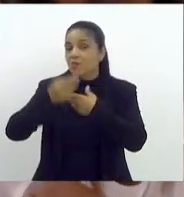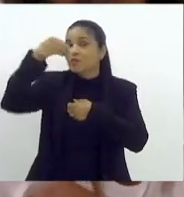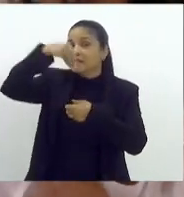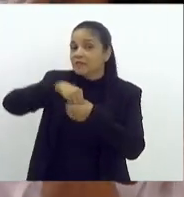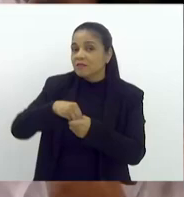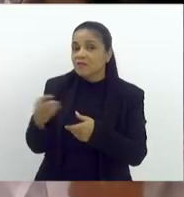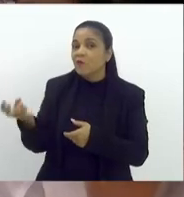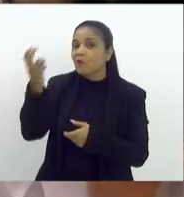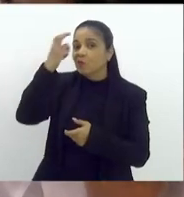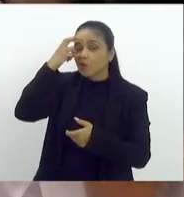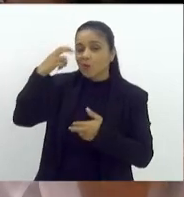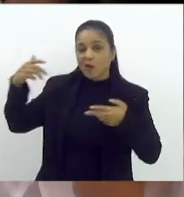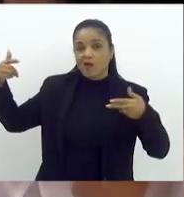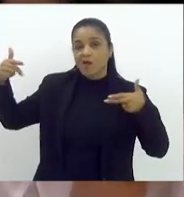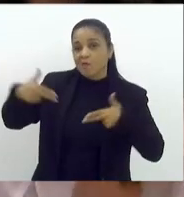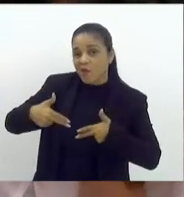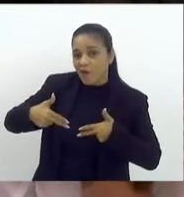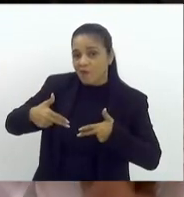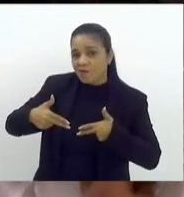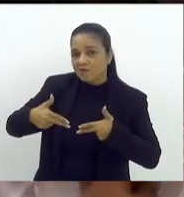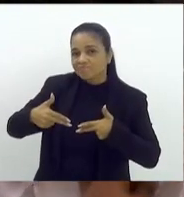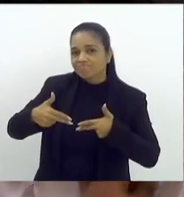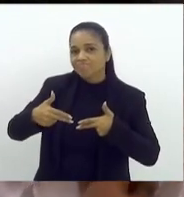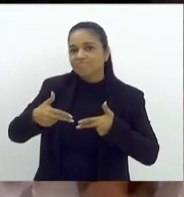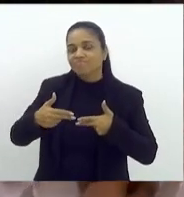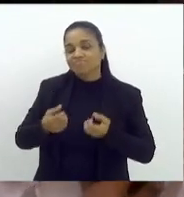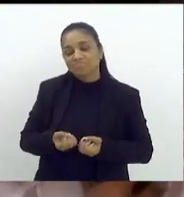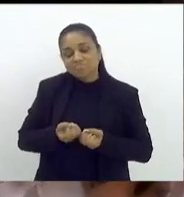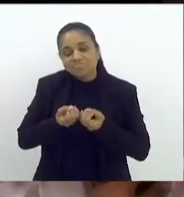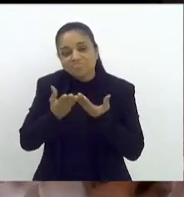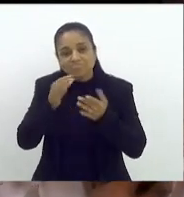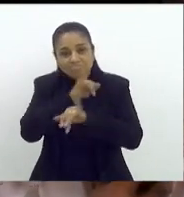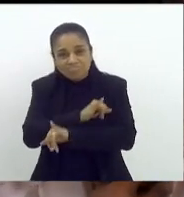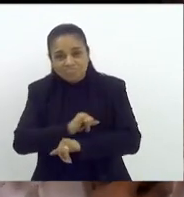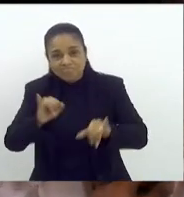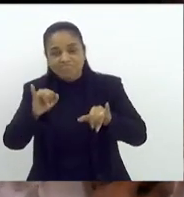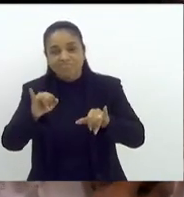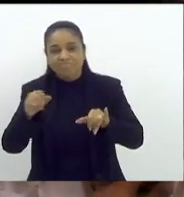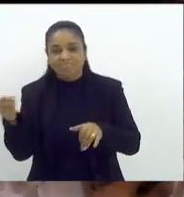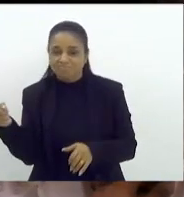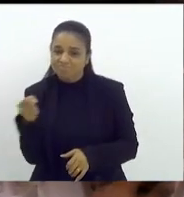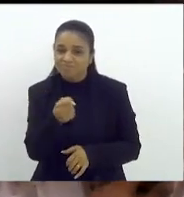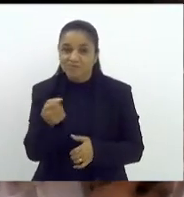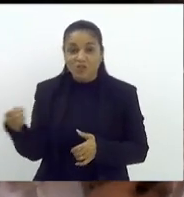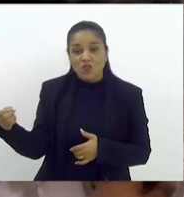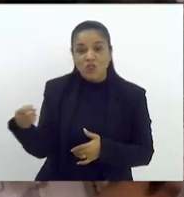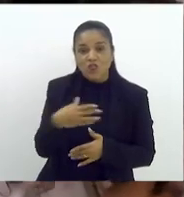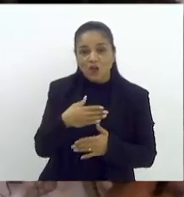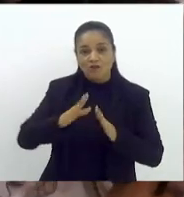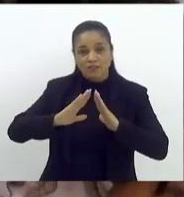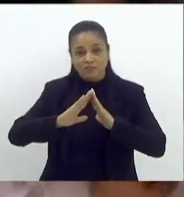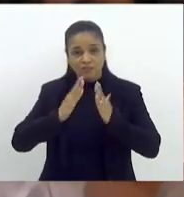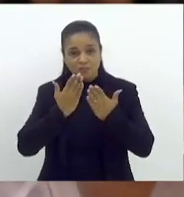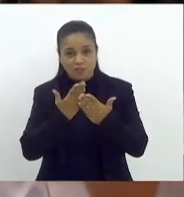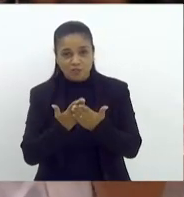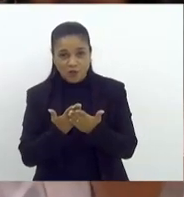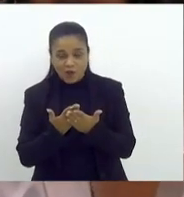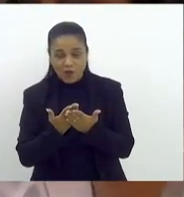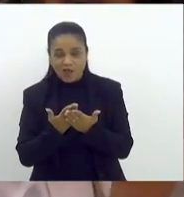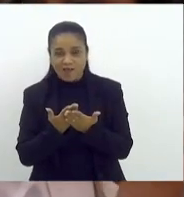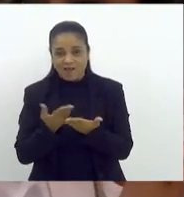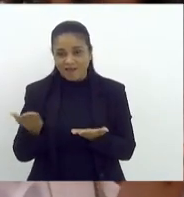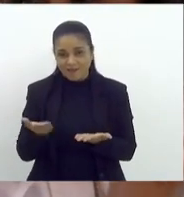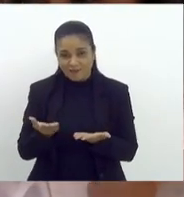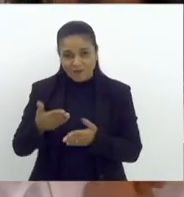hop então eu deixo o legado e começo a passar o bastão para a nova escola que está inclusive aqui